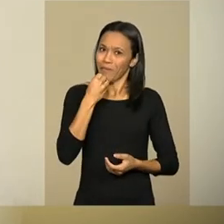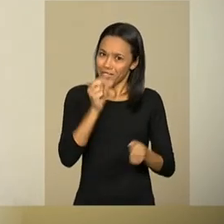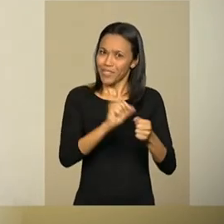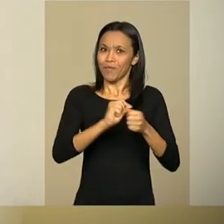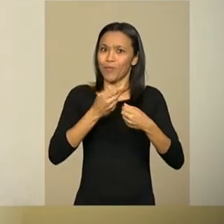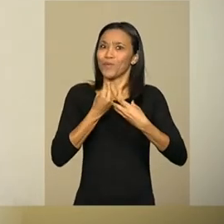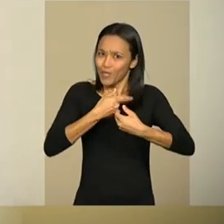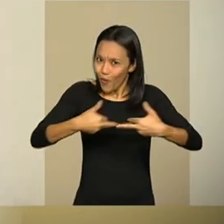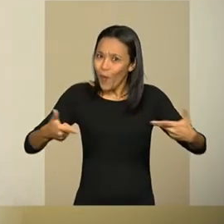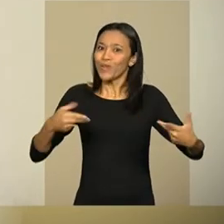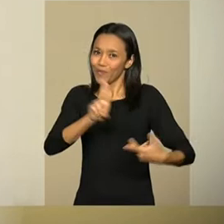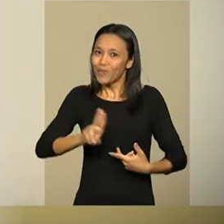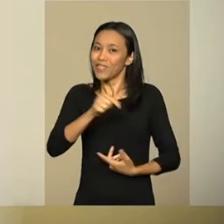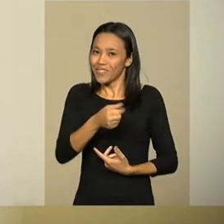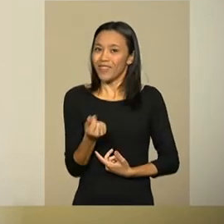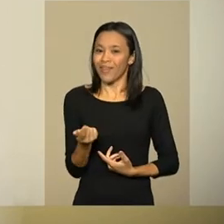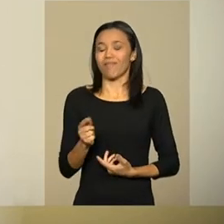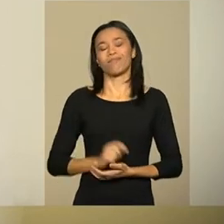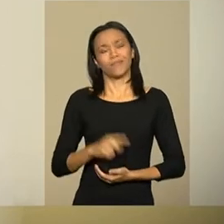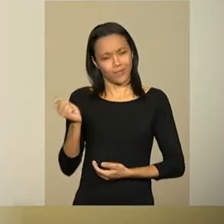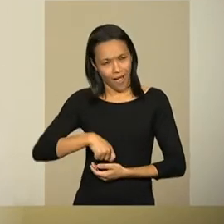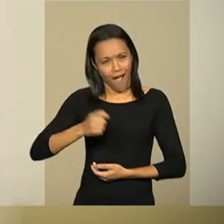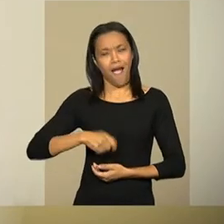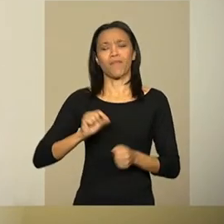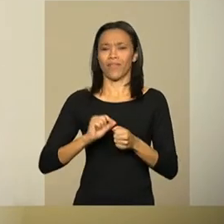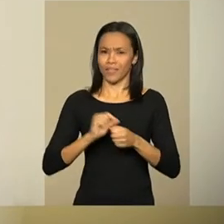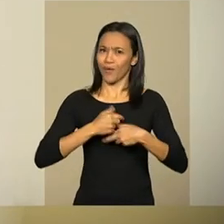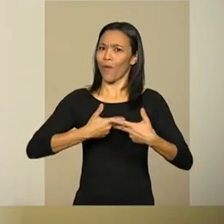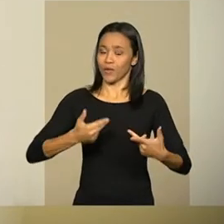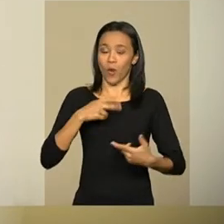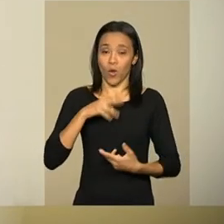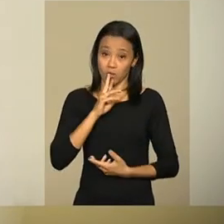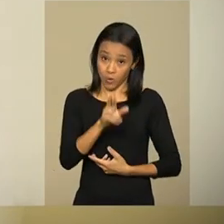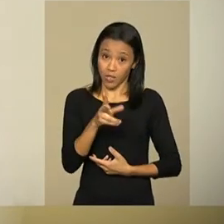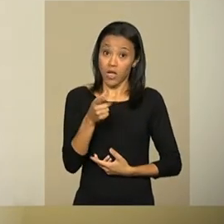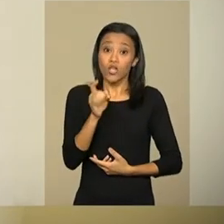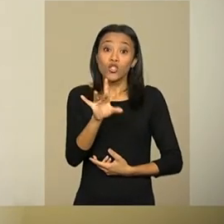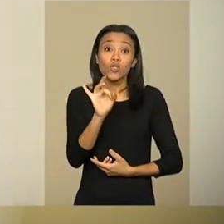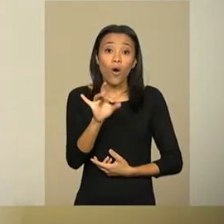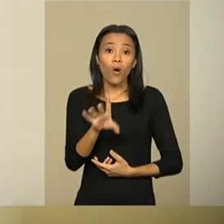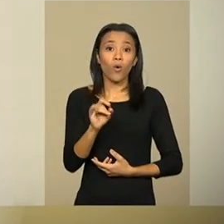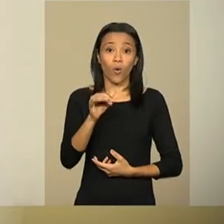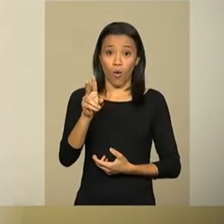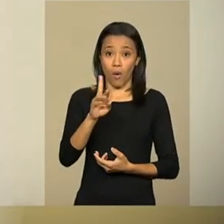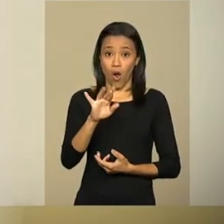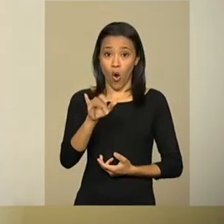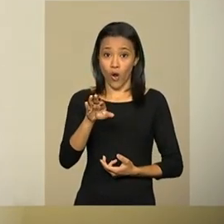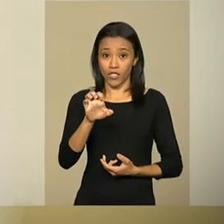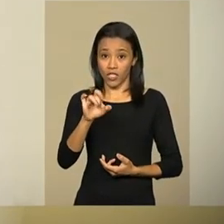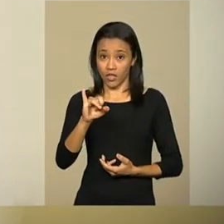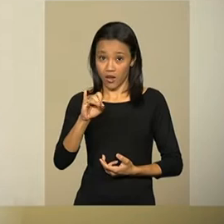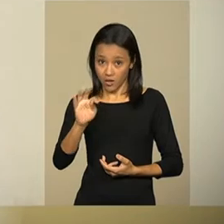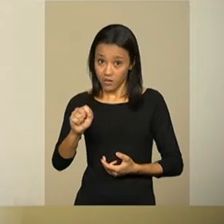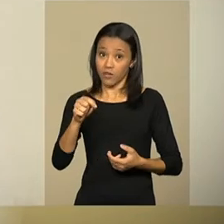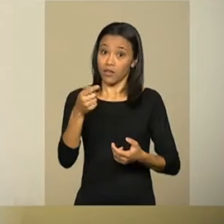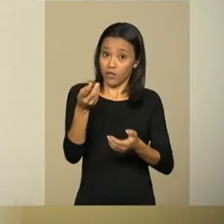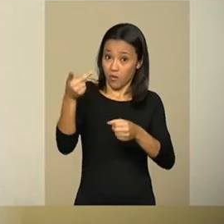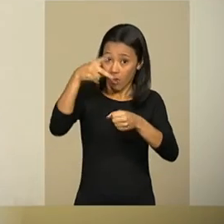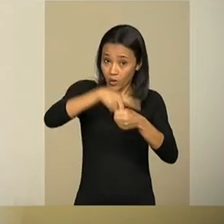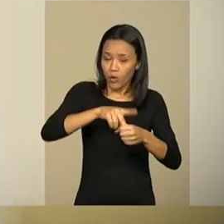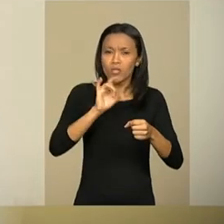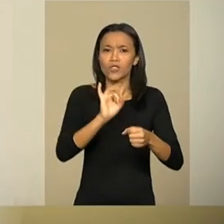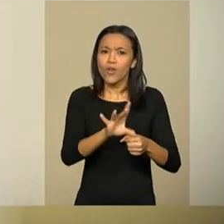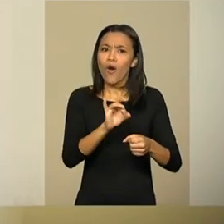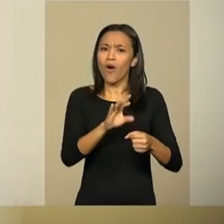coisa com esse dinheiro não dá presidenta a dar sim Luciano para você ter uma ideia só com a parte dos hortos do Petróleo sem contar o Fundo